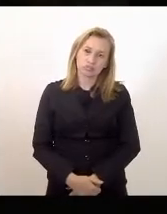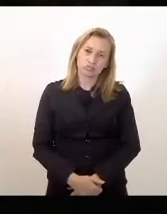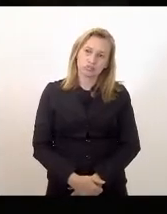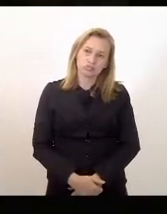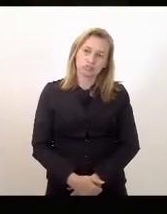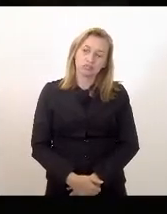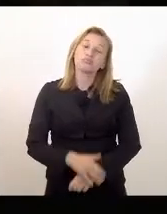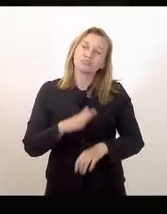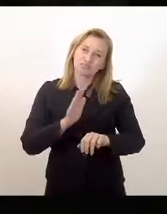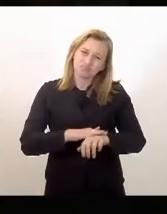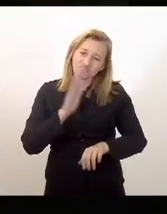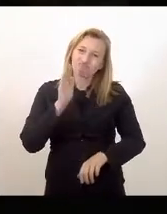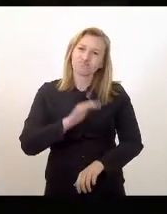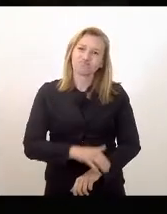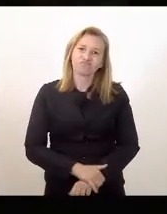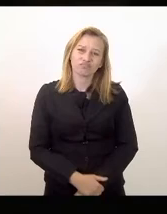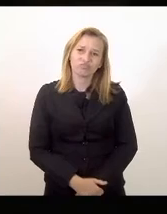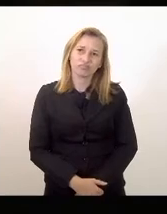E mais,